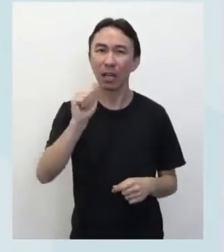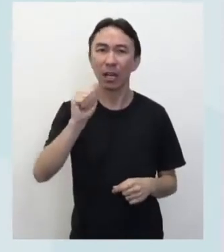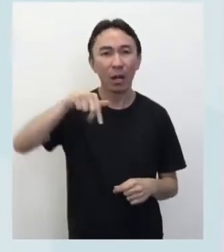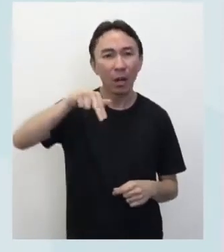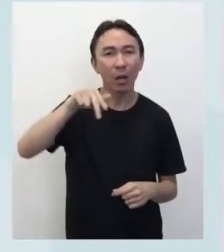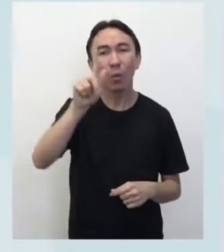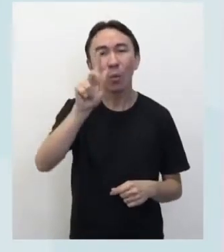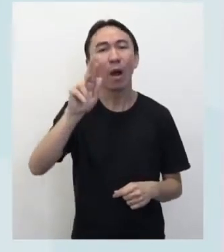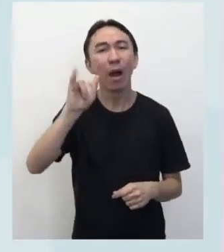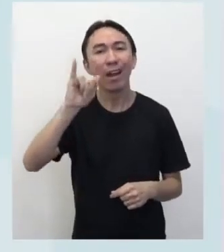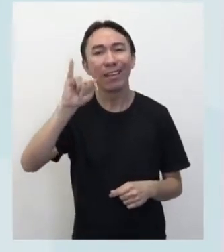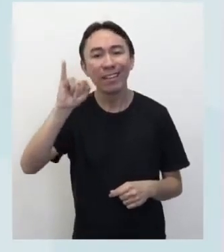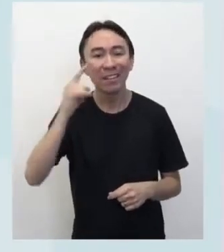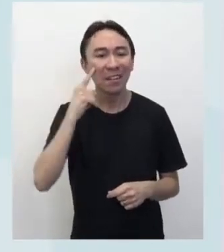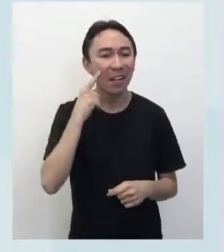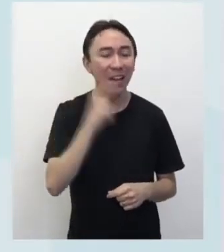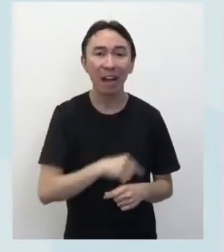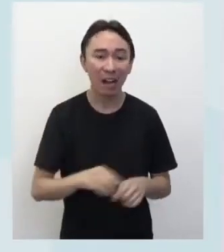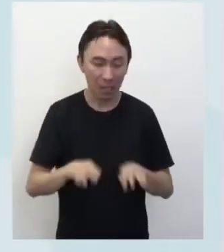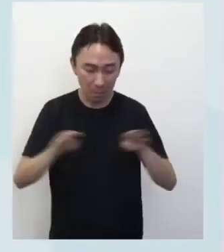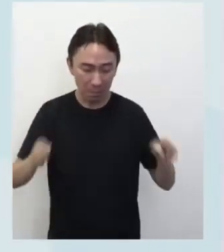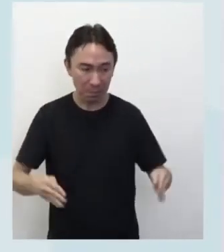trás do balcão escrito chapéus está,